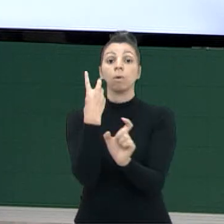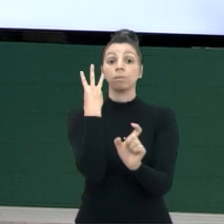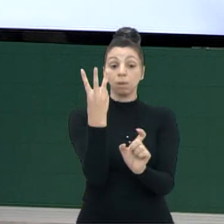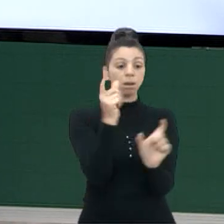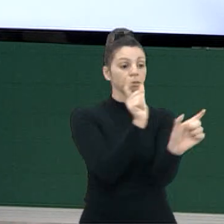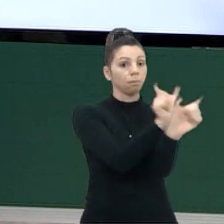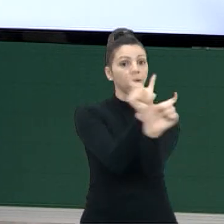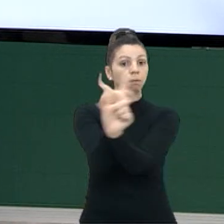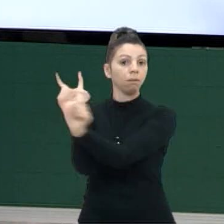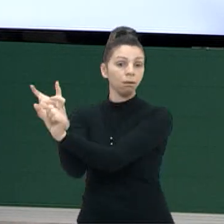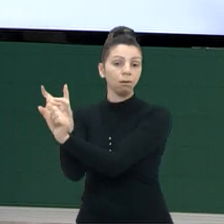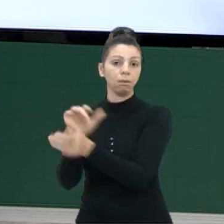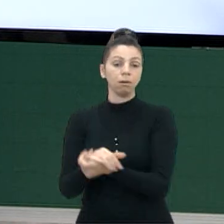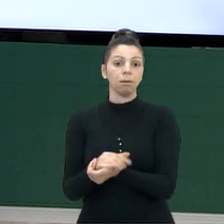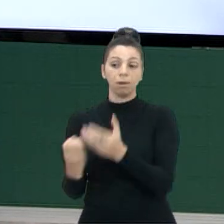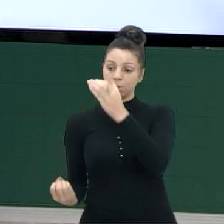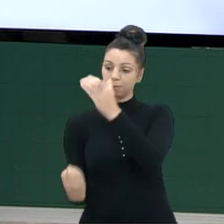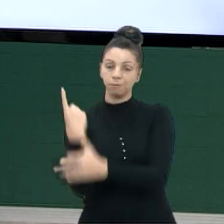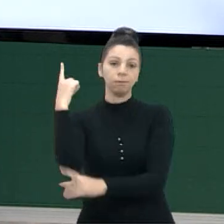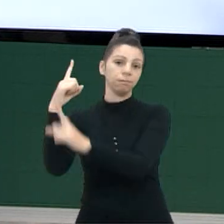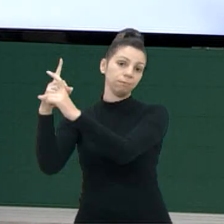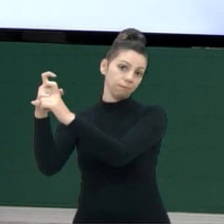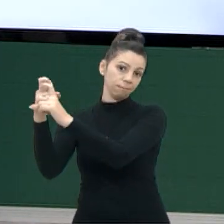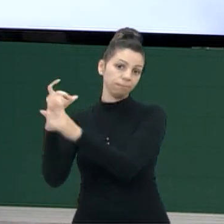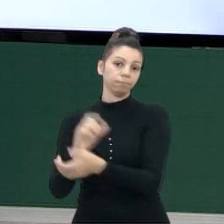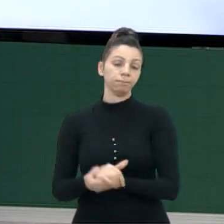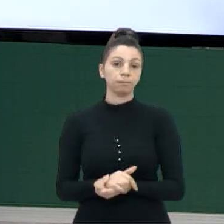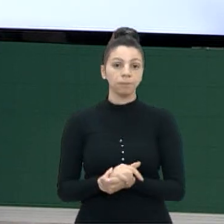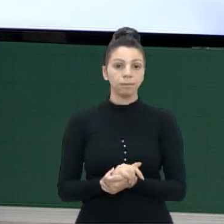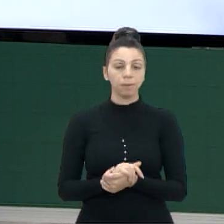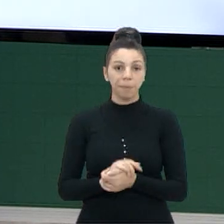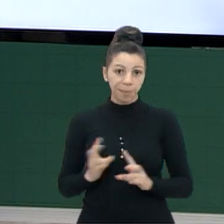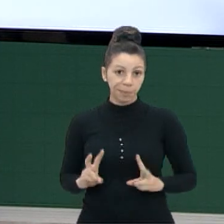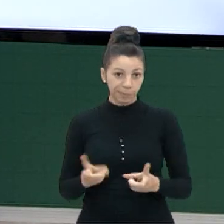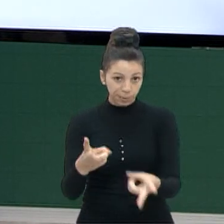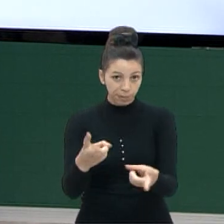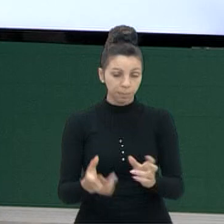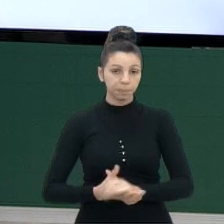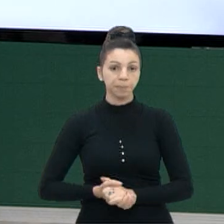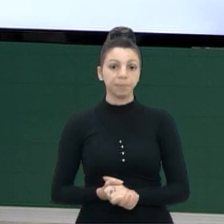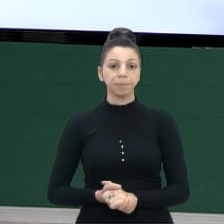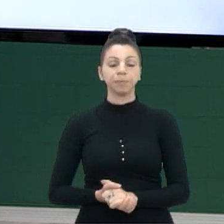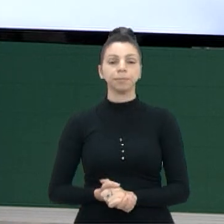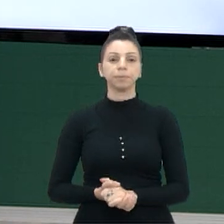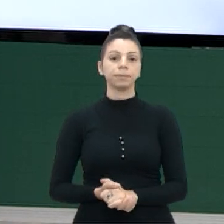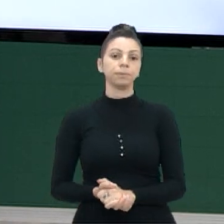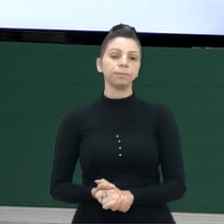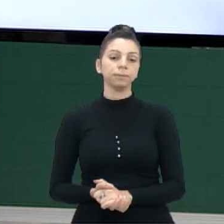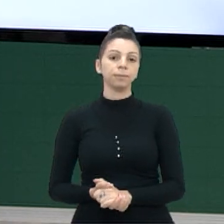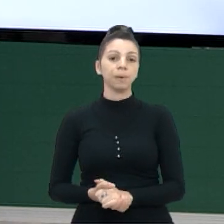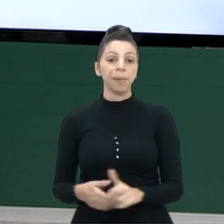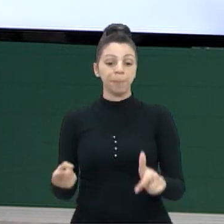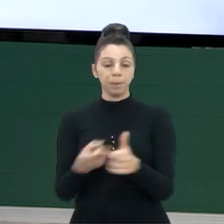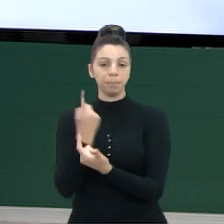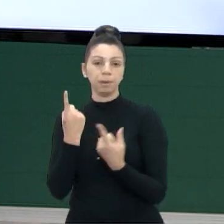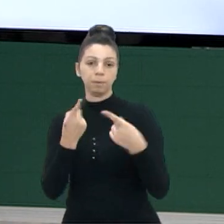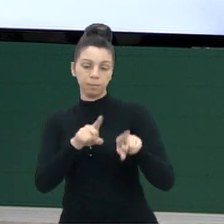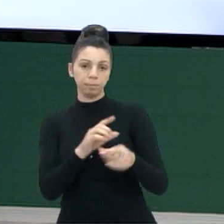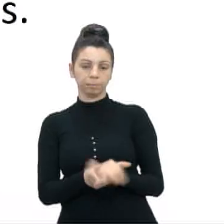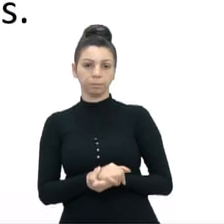que formam um polinômio. Mas nós vamos continuar. Primeiro desafio. Em